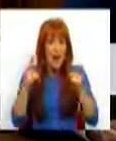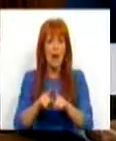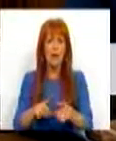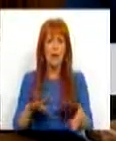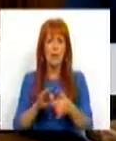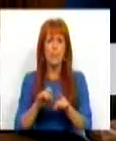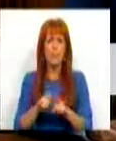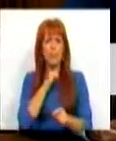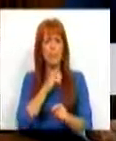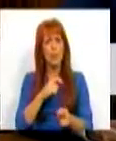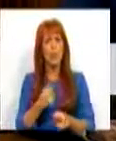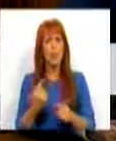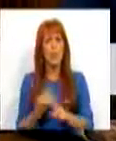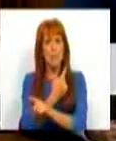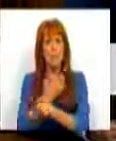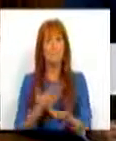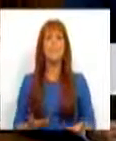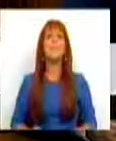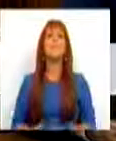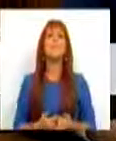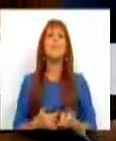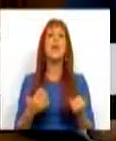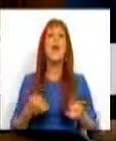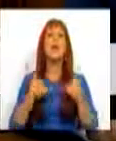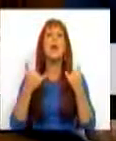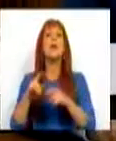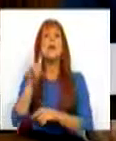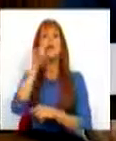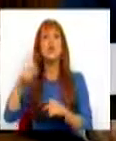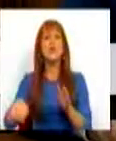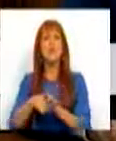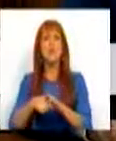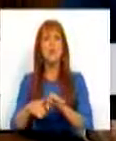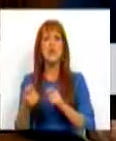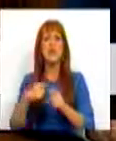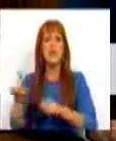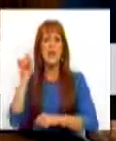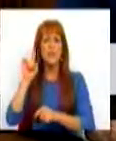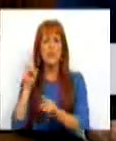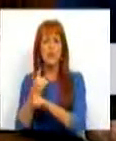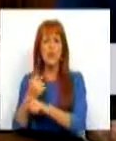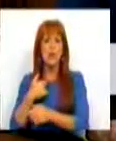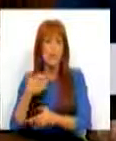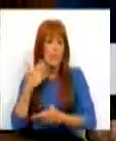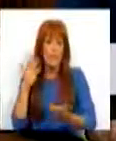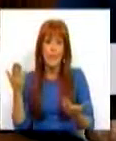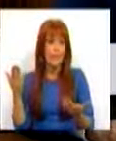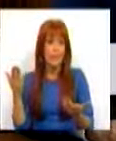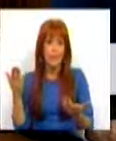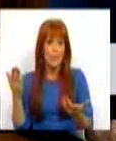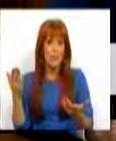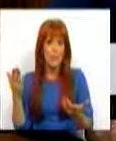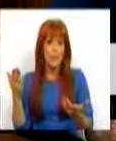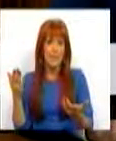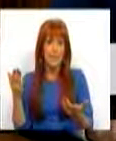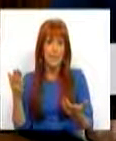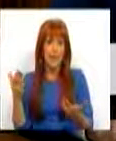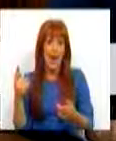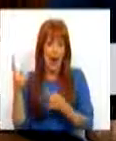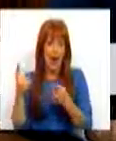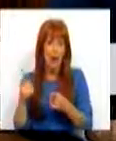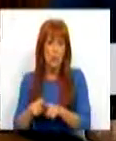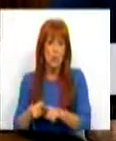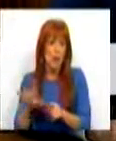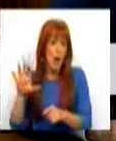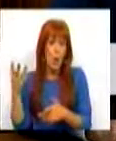do conhecimento da equipa que trabalha todos os dias no Banco de Investimento, por forma a conseguir atrair um conjunto de